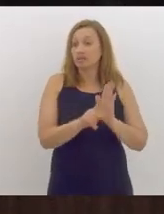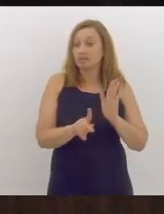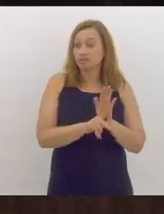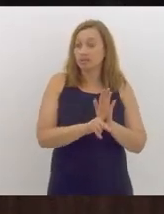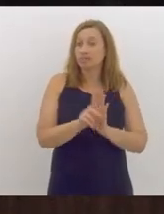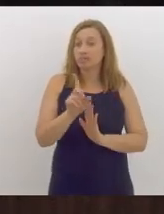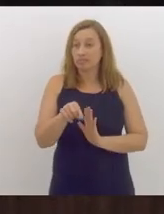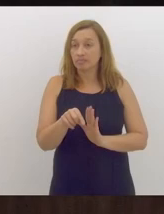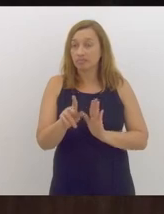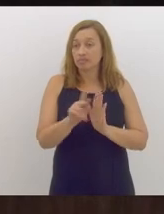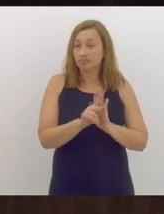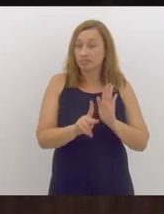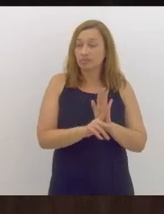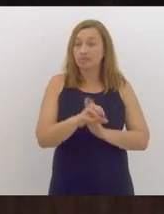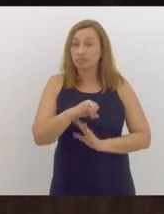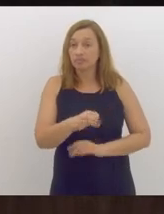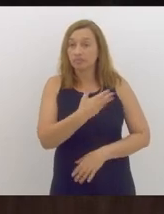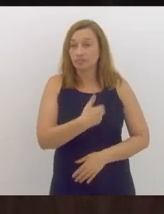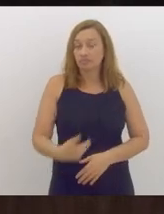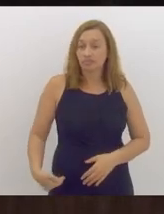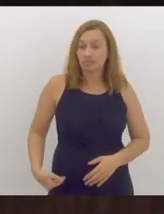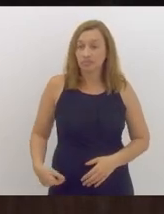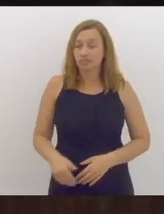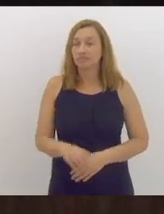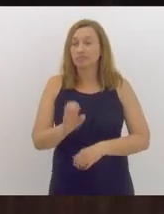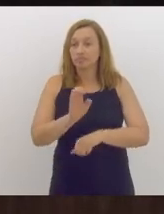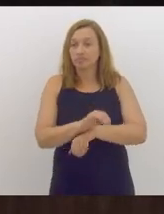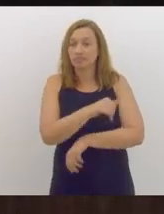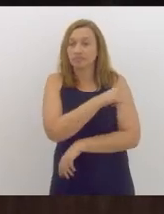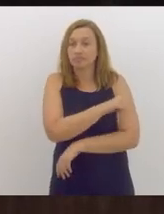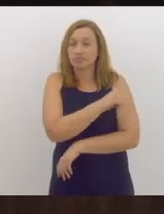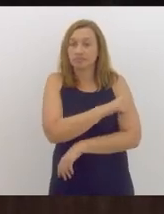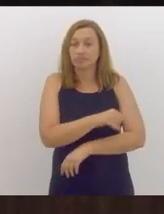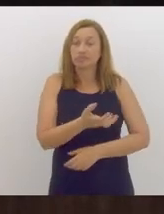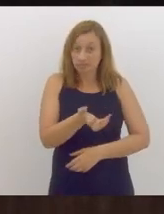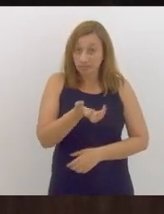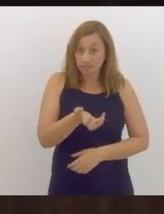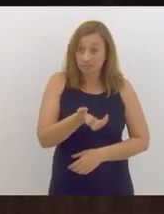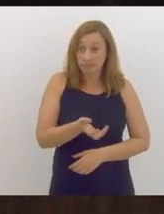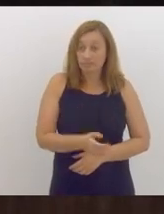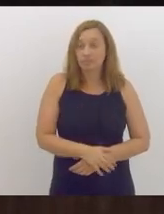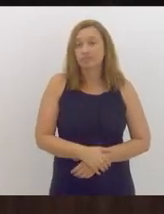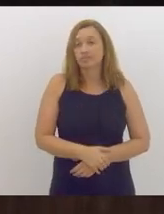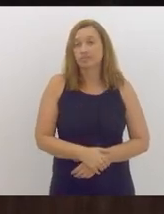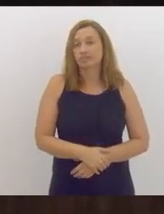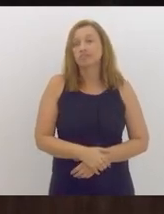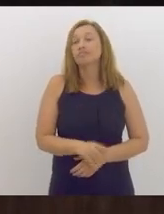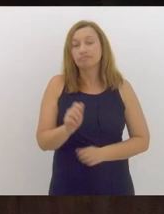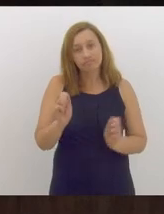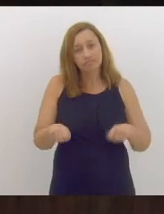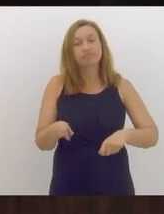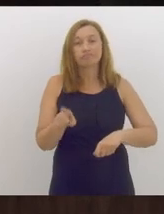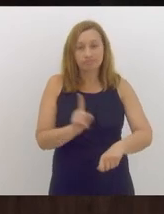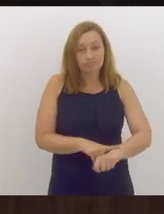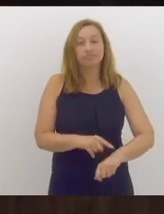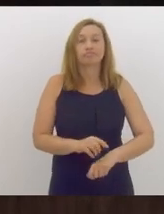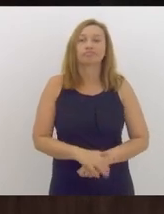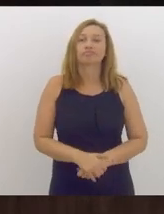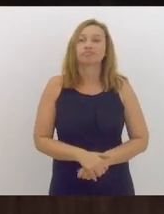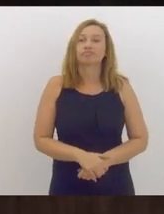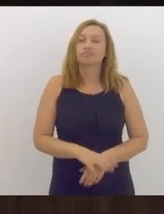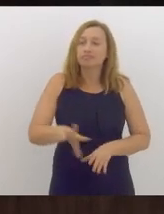um projeto que, se o governador do estado do Rio de Janeiro quiser, ainda dá tempo